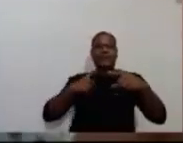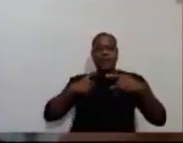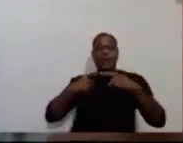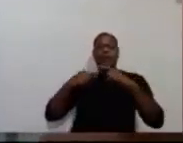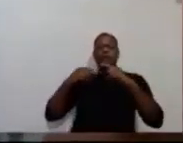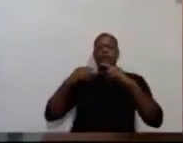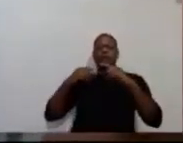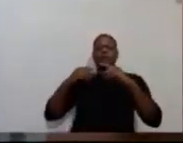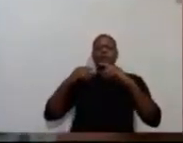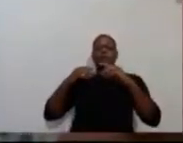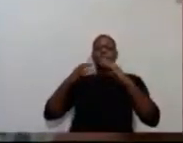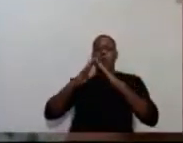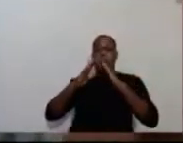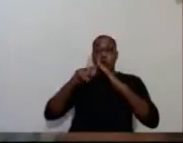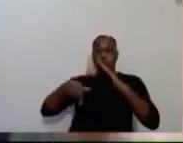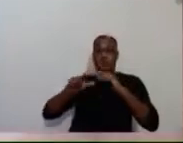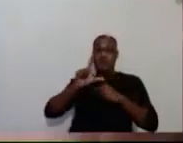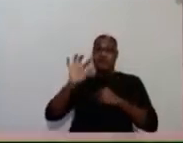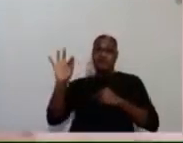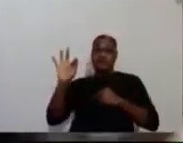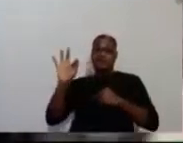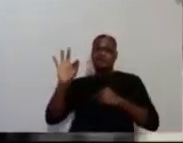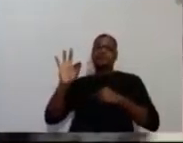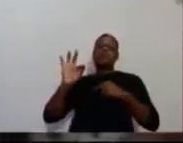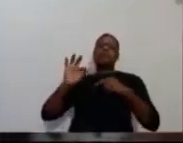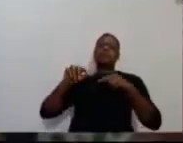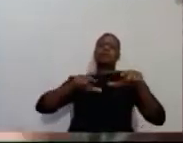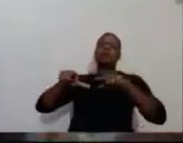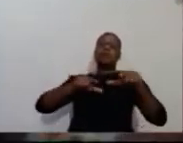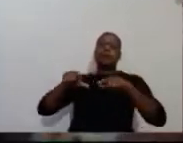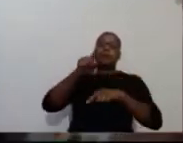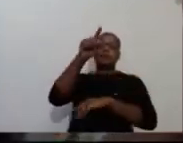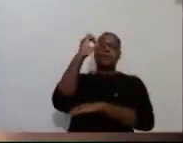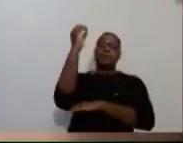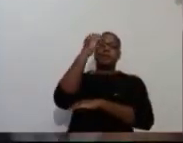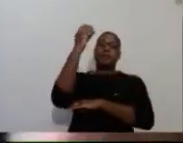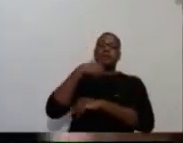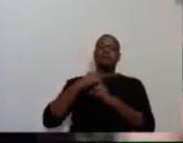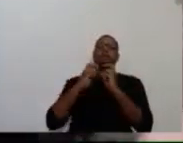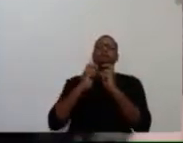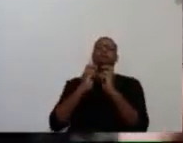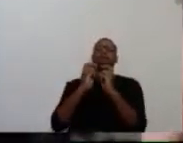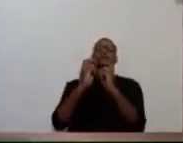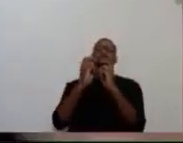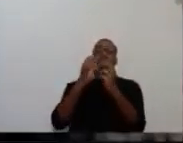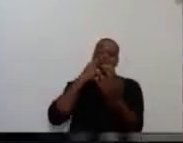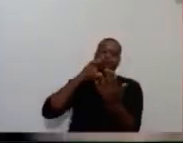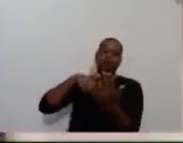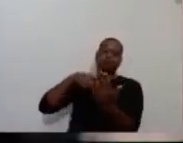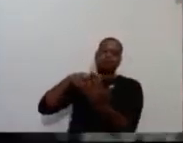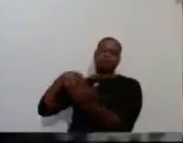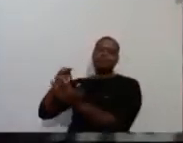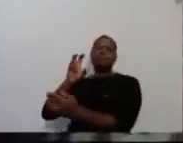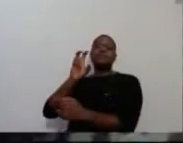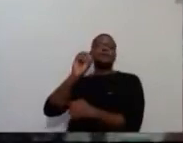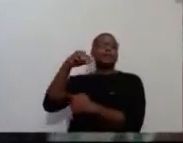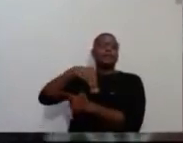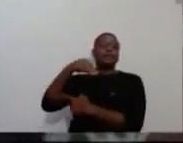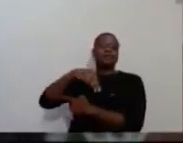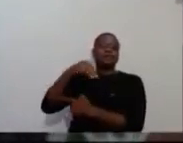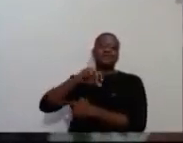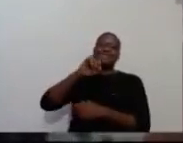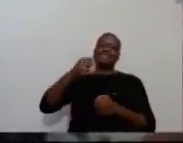Então, eu ganho 50 minutos ali na leitura. Se eu estivesse dirigindo, talvez eu não conseguisse. Mas, enfim, essa aprendizagem em qualquer tempo, em qualquer